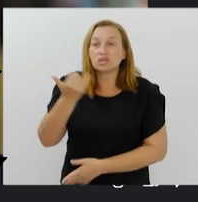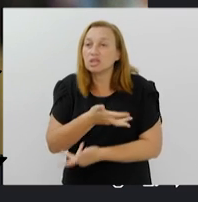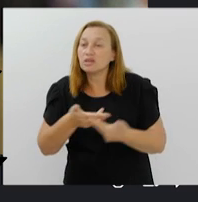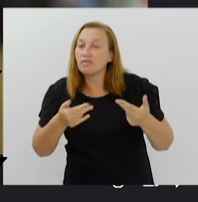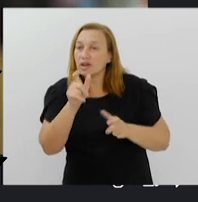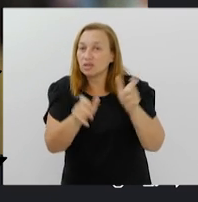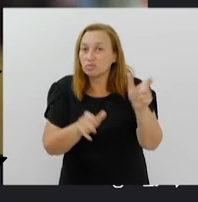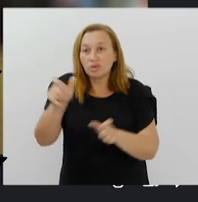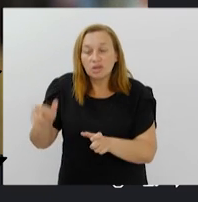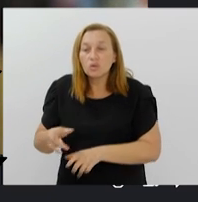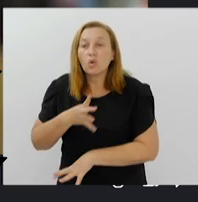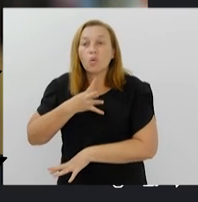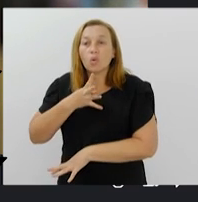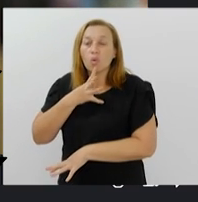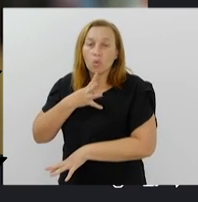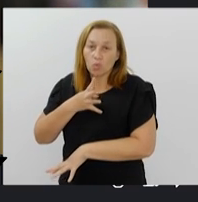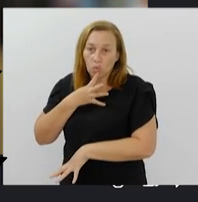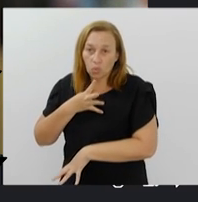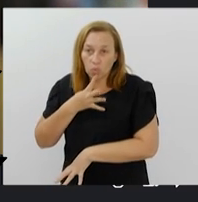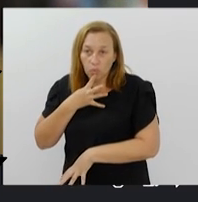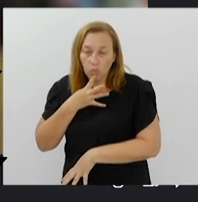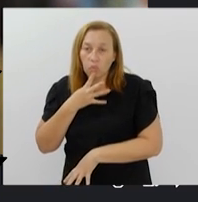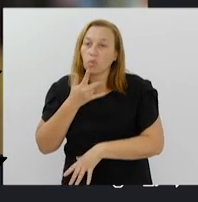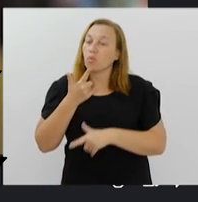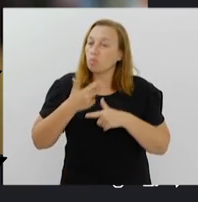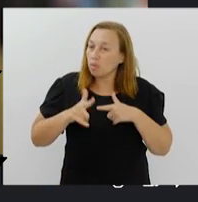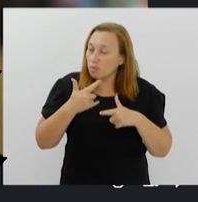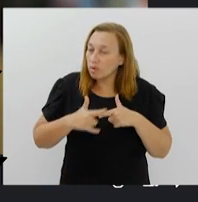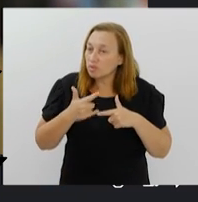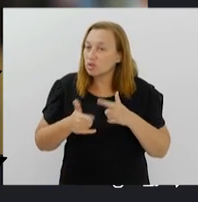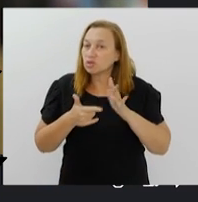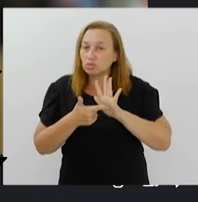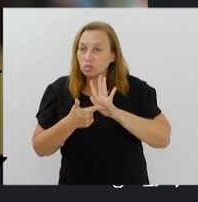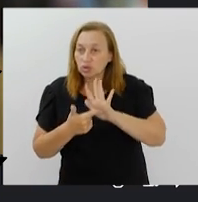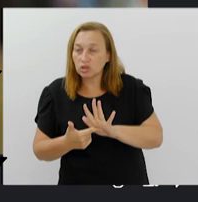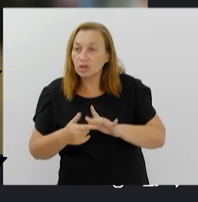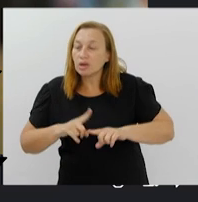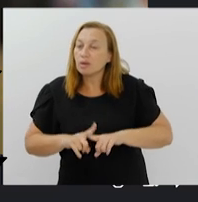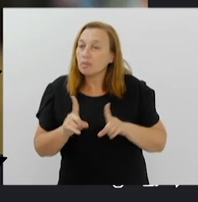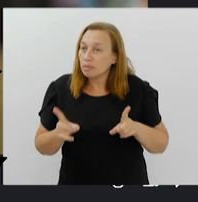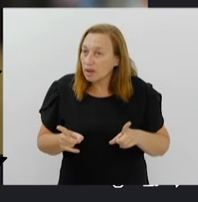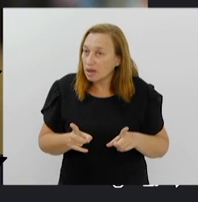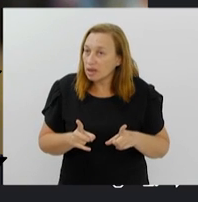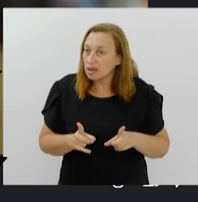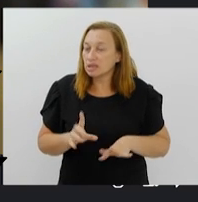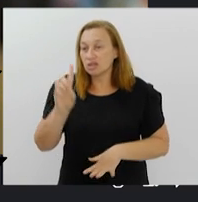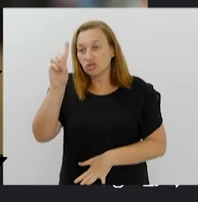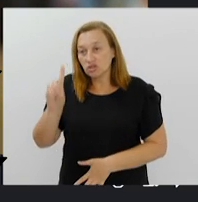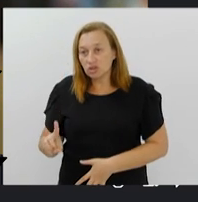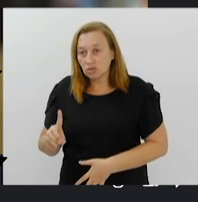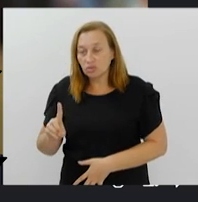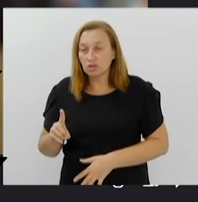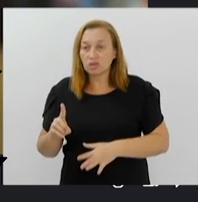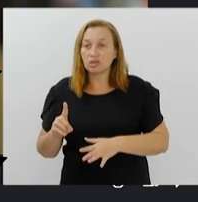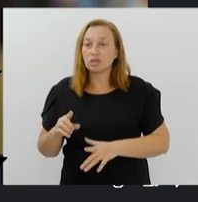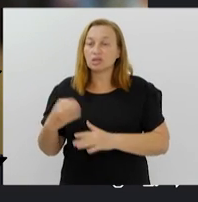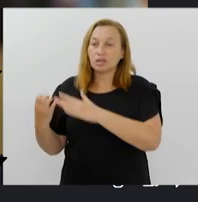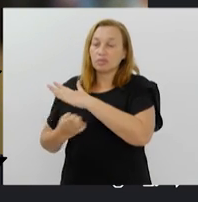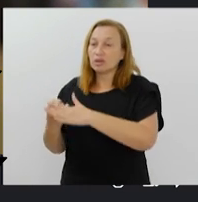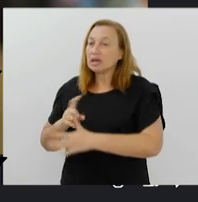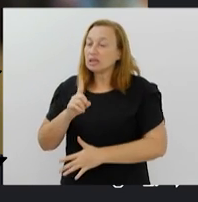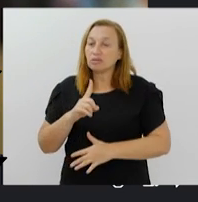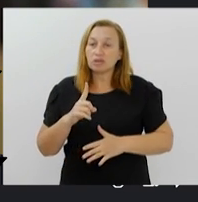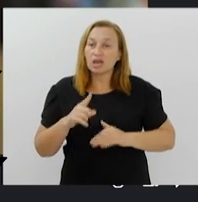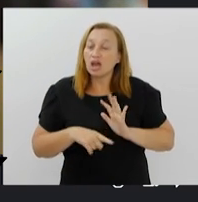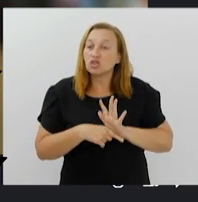pessoas ali reconhecem esses problemas que nós apontamos mas sucessivas diretorias da agência não tem contribuído para